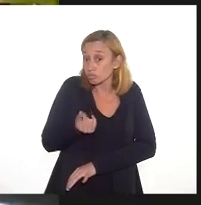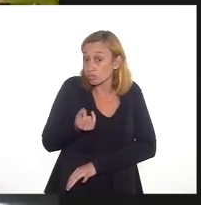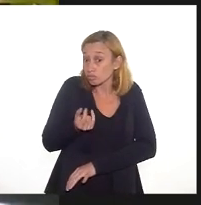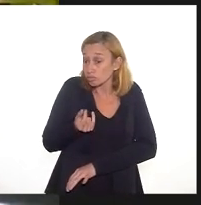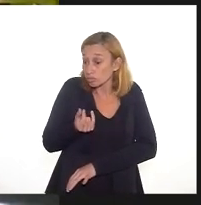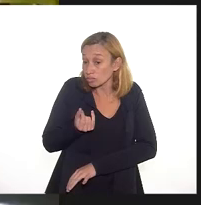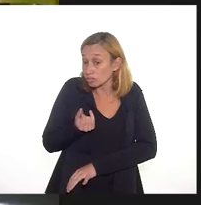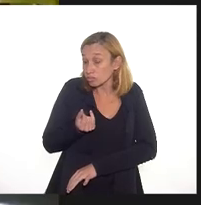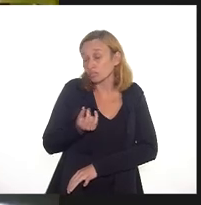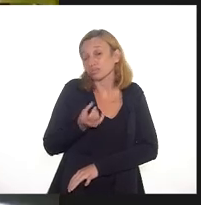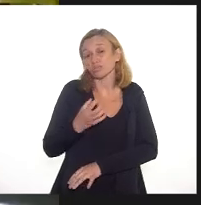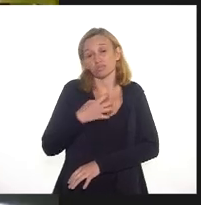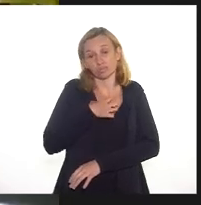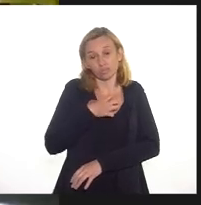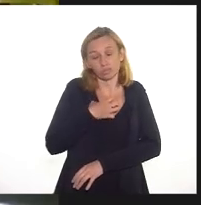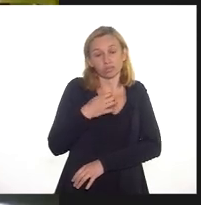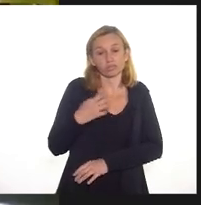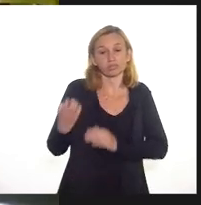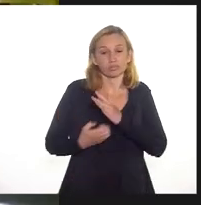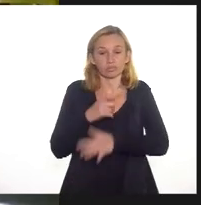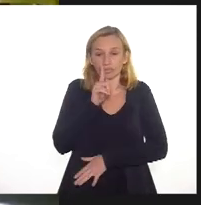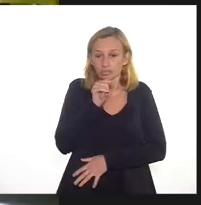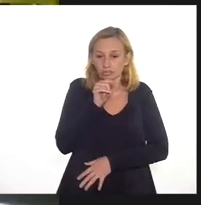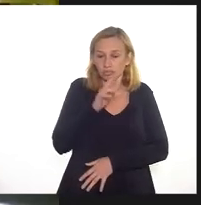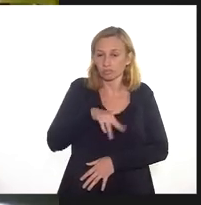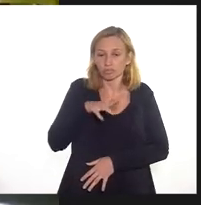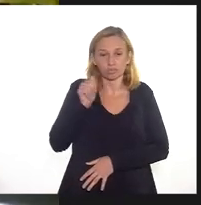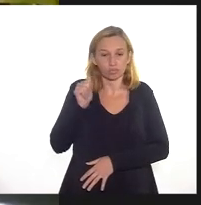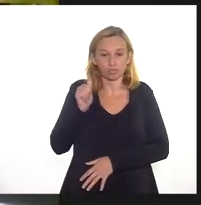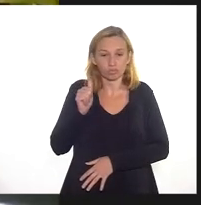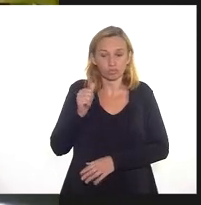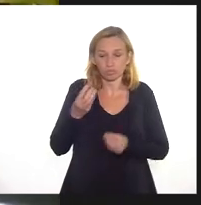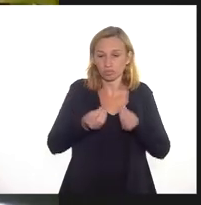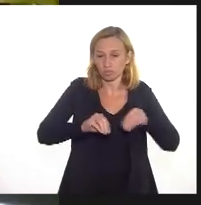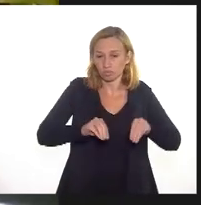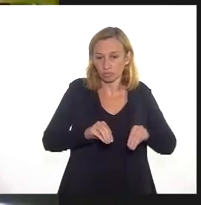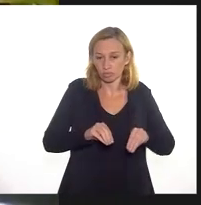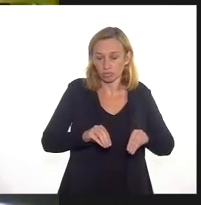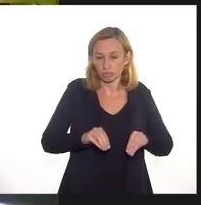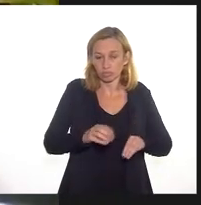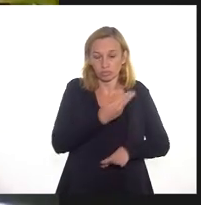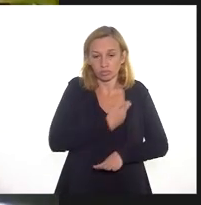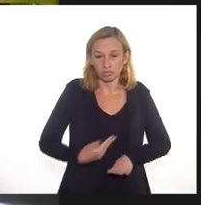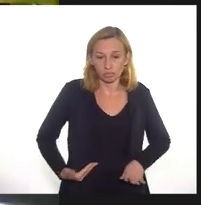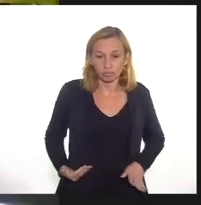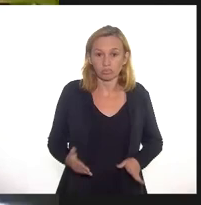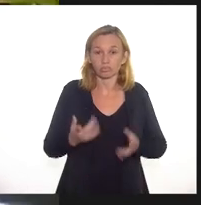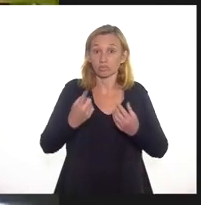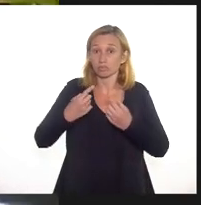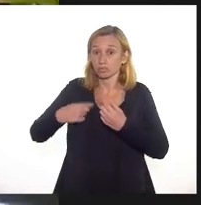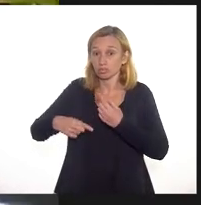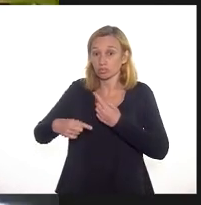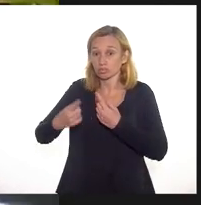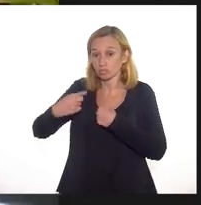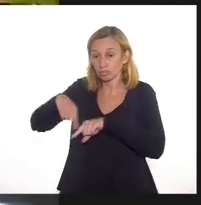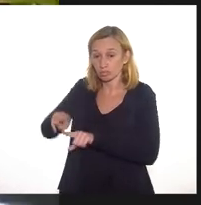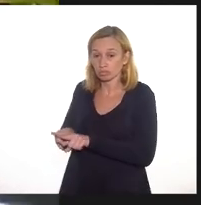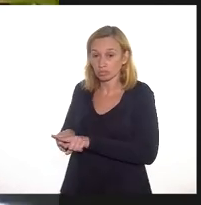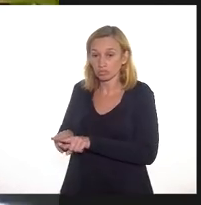lucrar. Então, nesse sentido, a SEDAI, que nunca deu prejuízo ao governo do estado, pelo contrário,